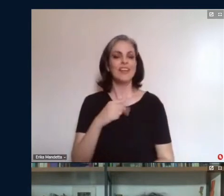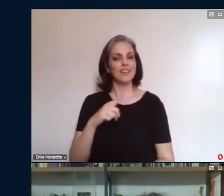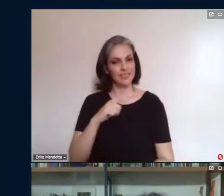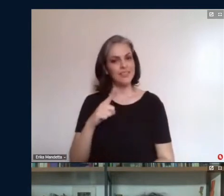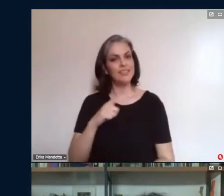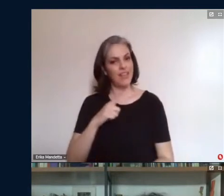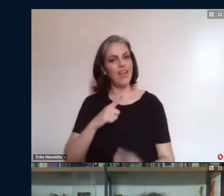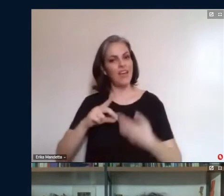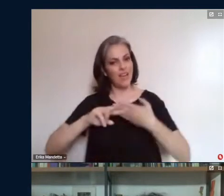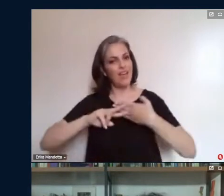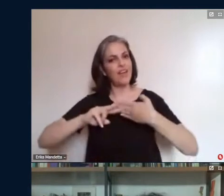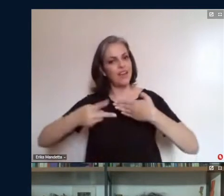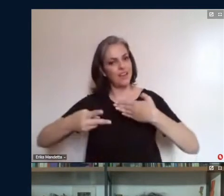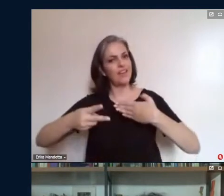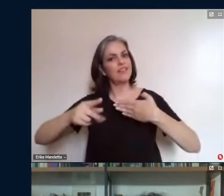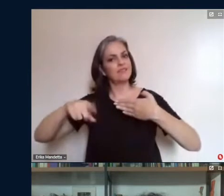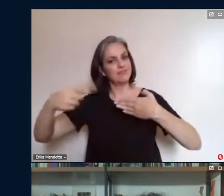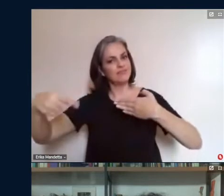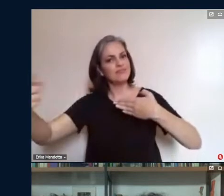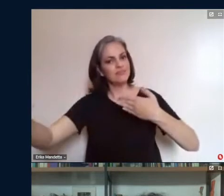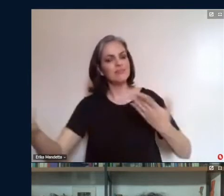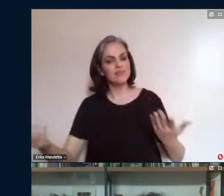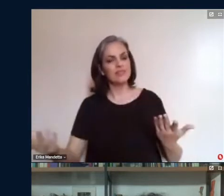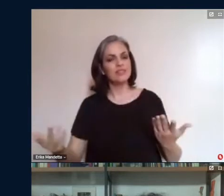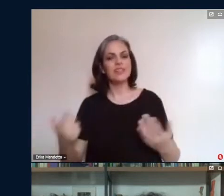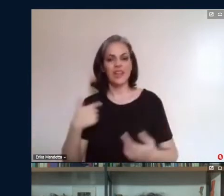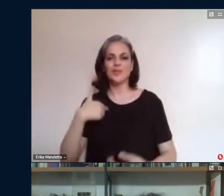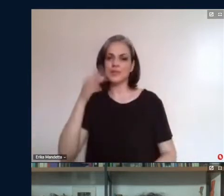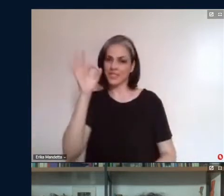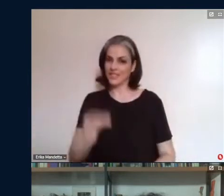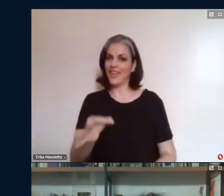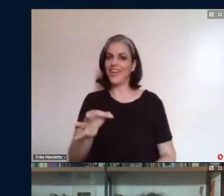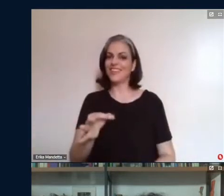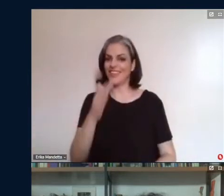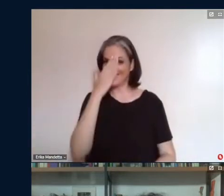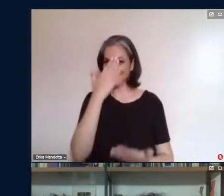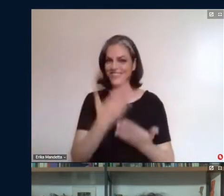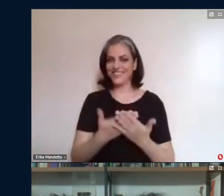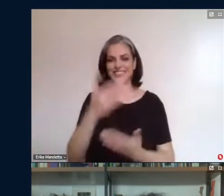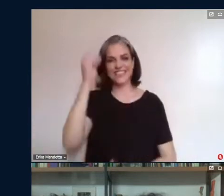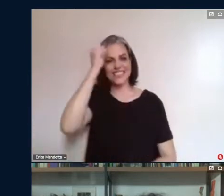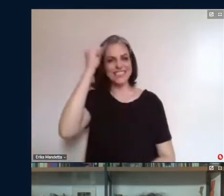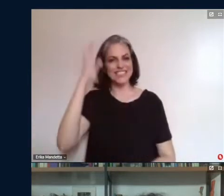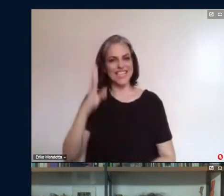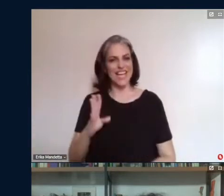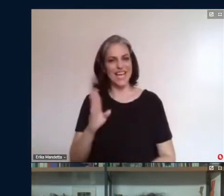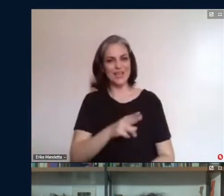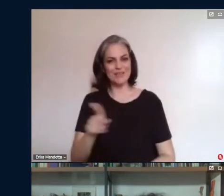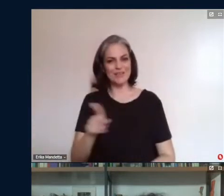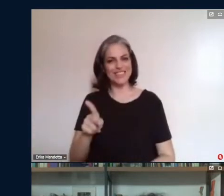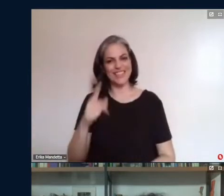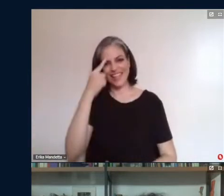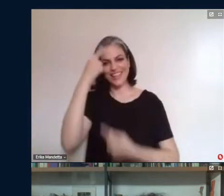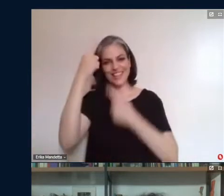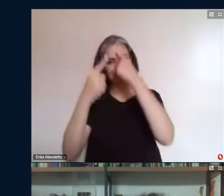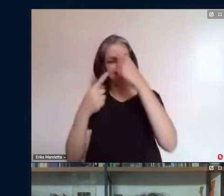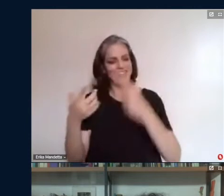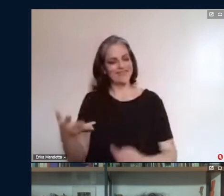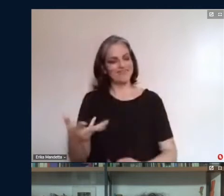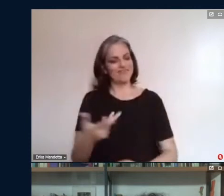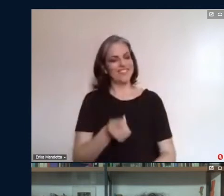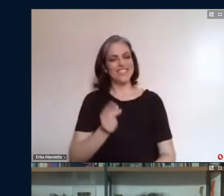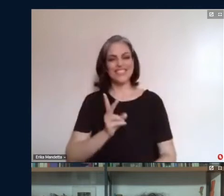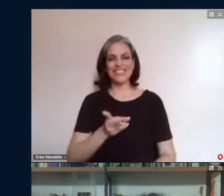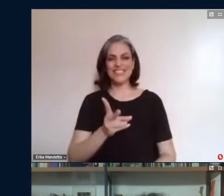tenho certeza que a professora Sabine, à frente de ideias pioneiras, que sempre desenvolveu,